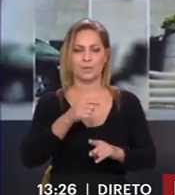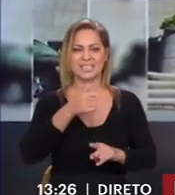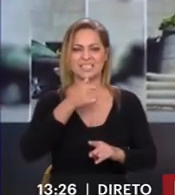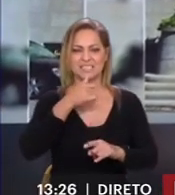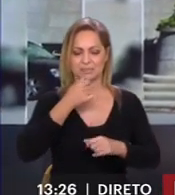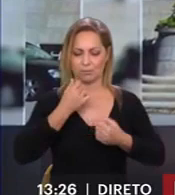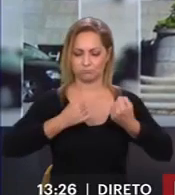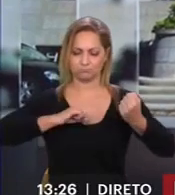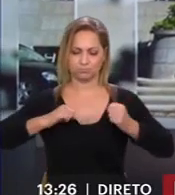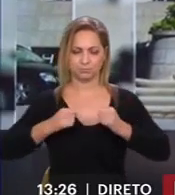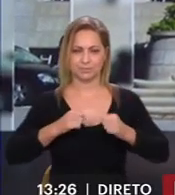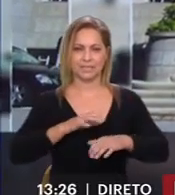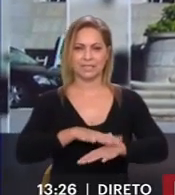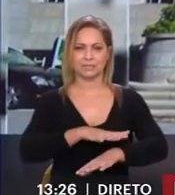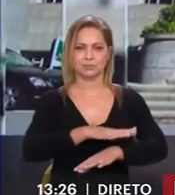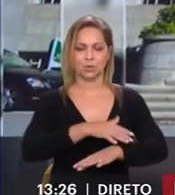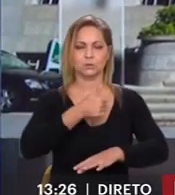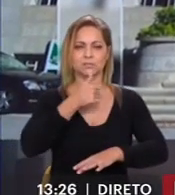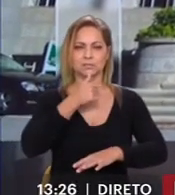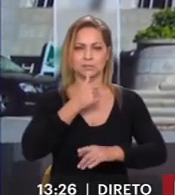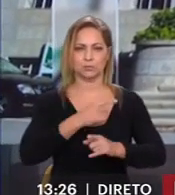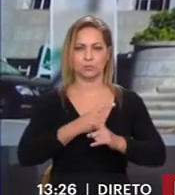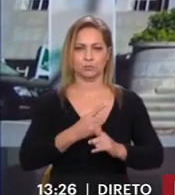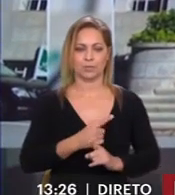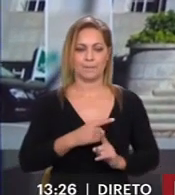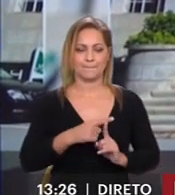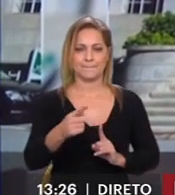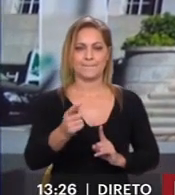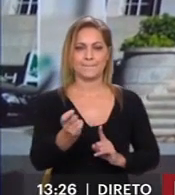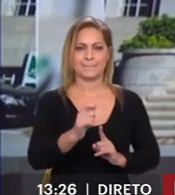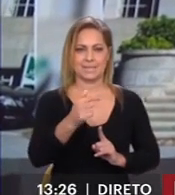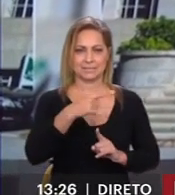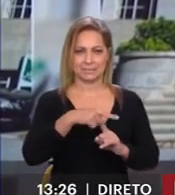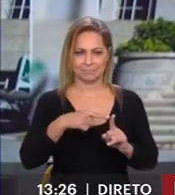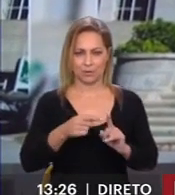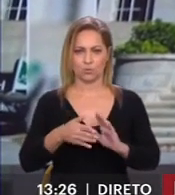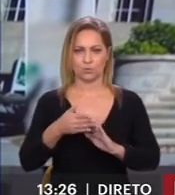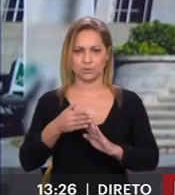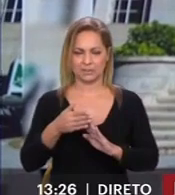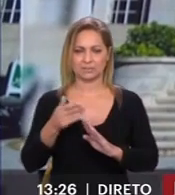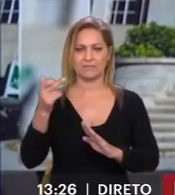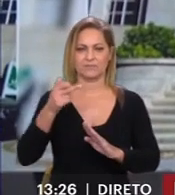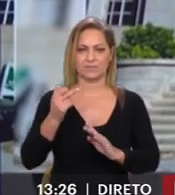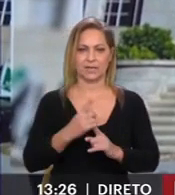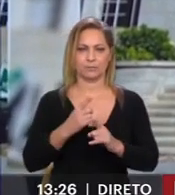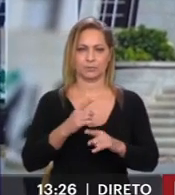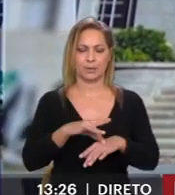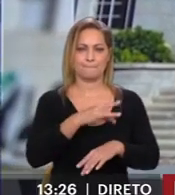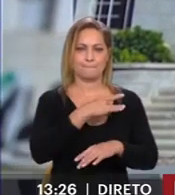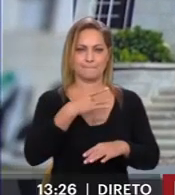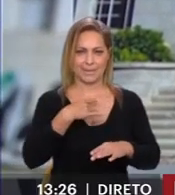assumida pela administração depois de mês e meio com as urgências a meio gás por falta de médicos nas